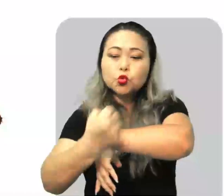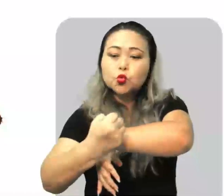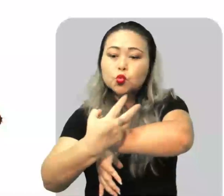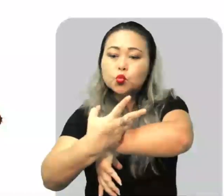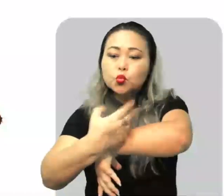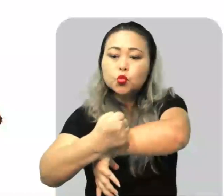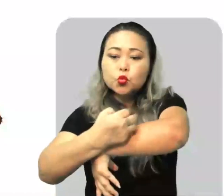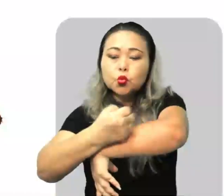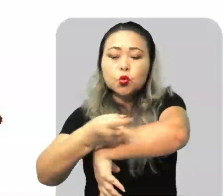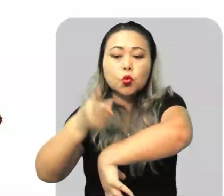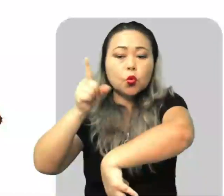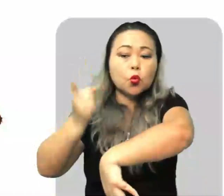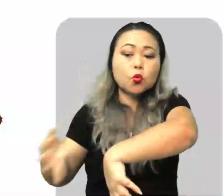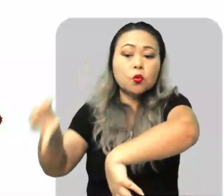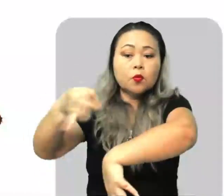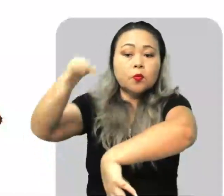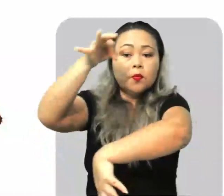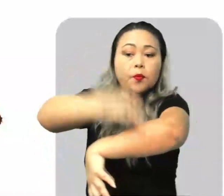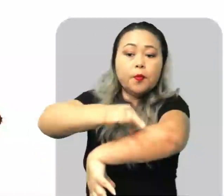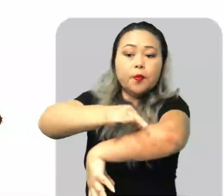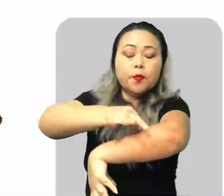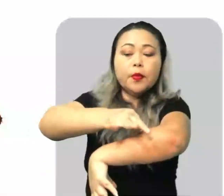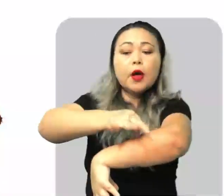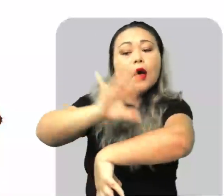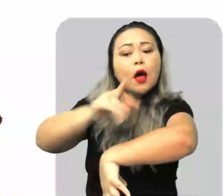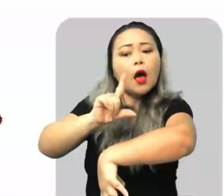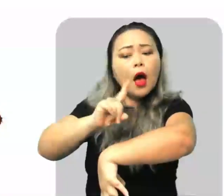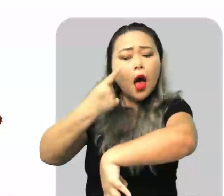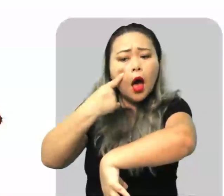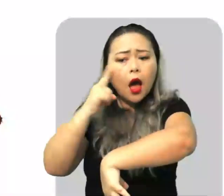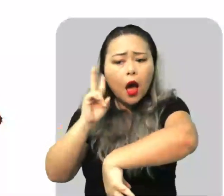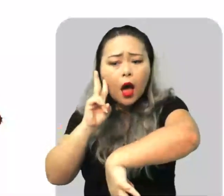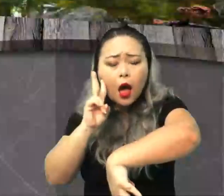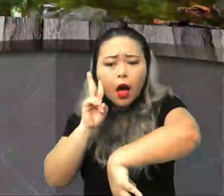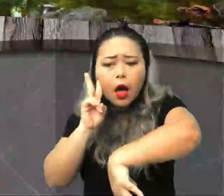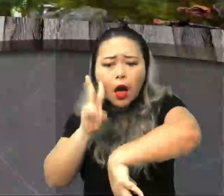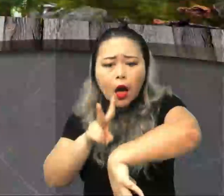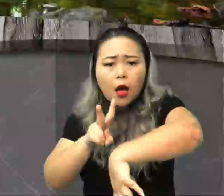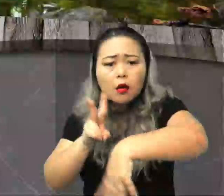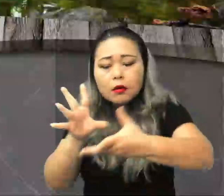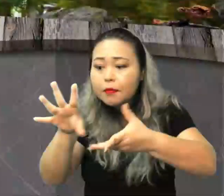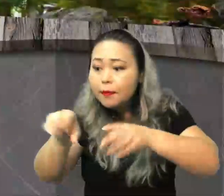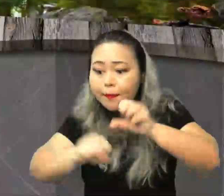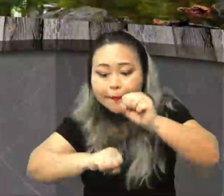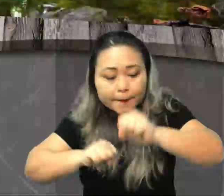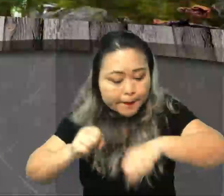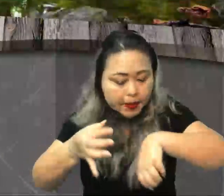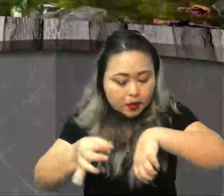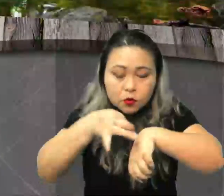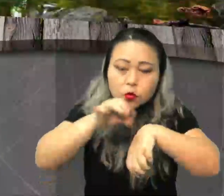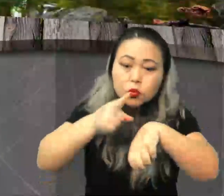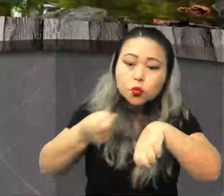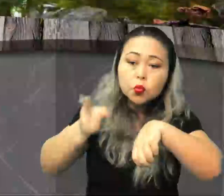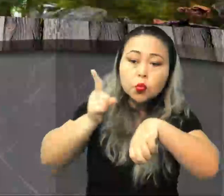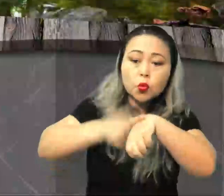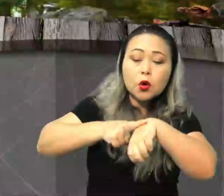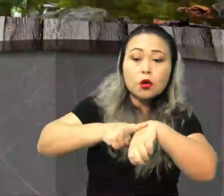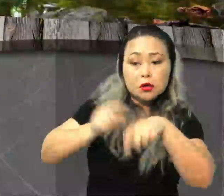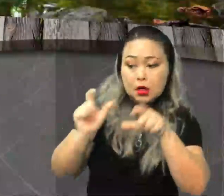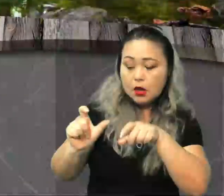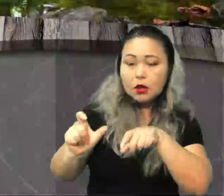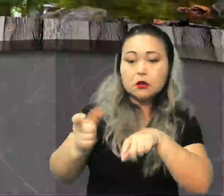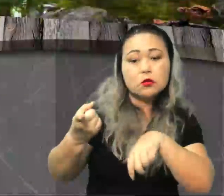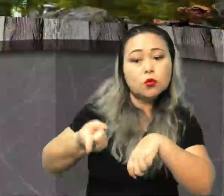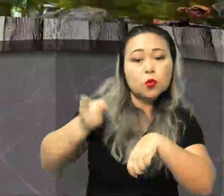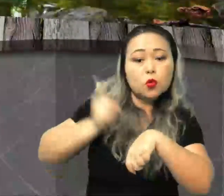sanguessugas, mosquitos. Ou seja, animais que a gente consegue colocar nas mãos, né? Tem sanguessuga